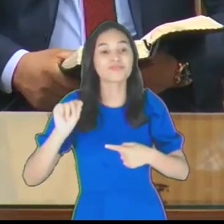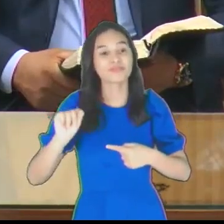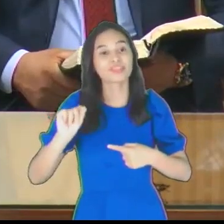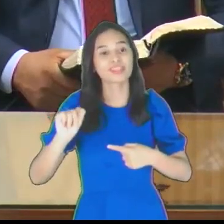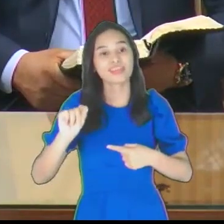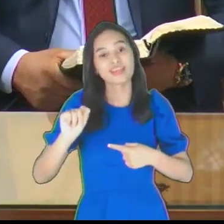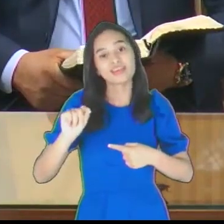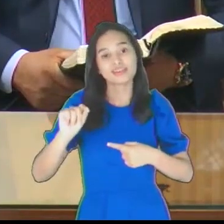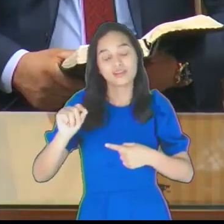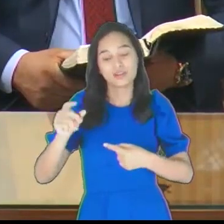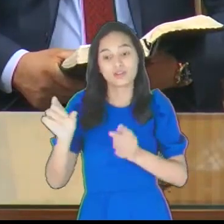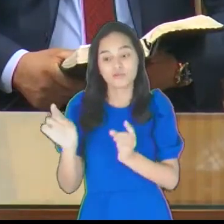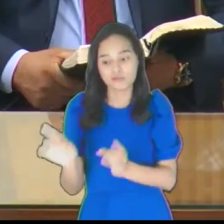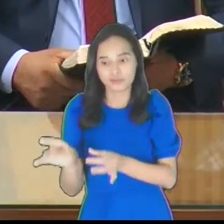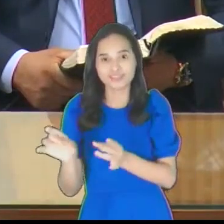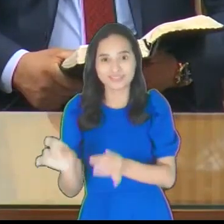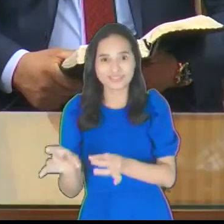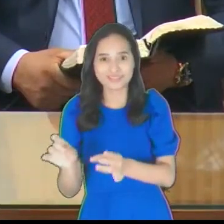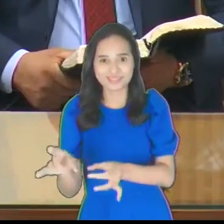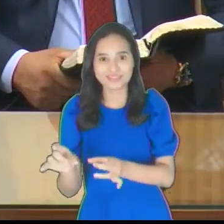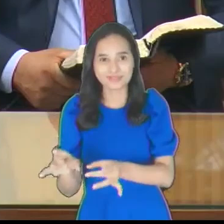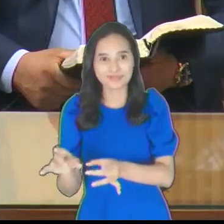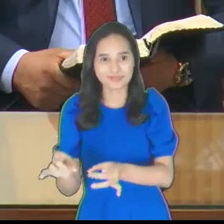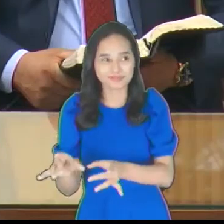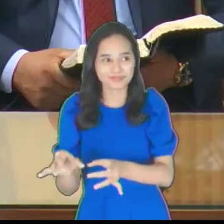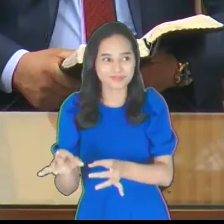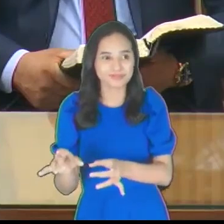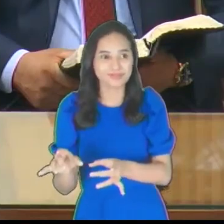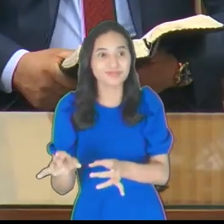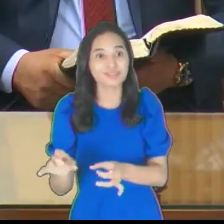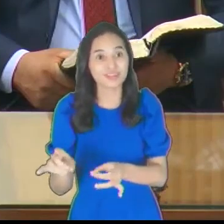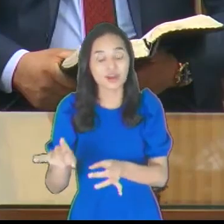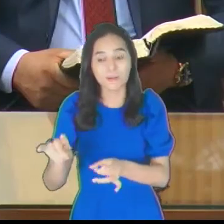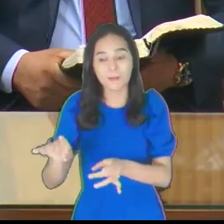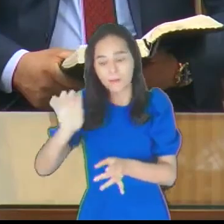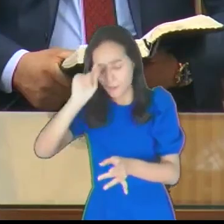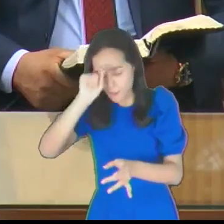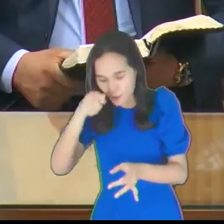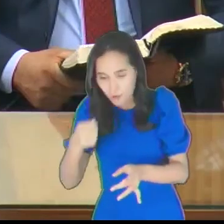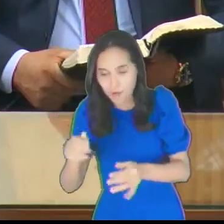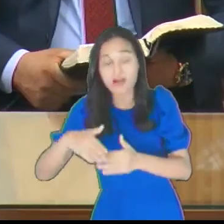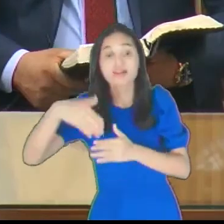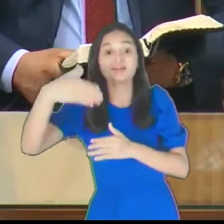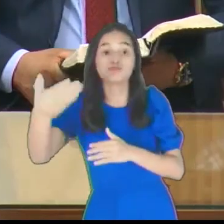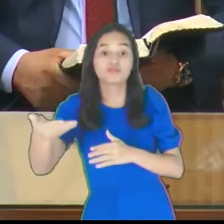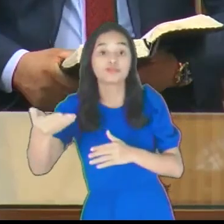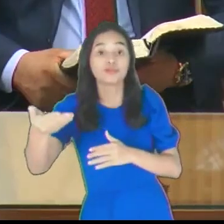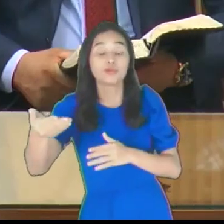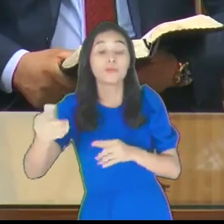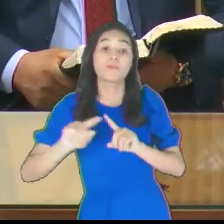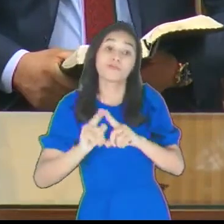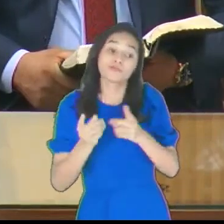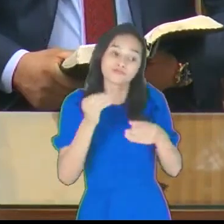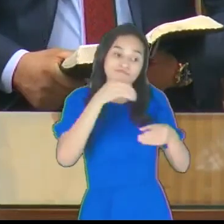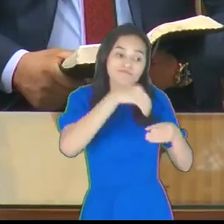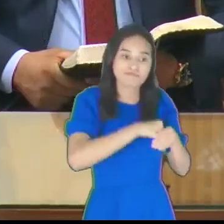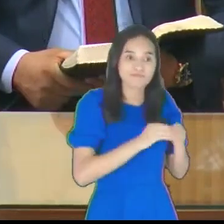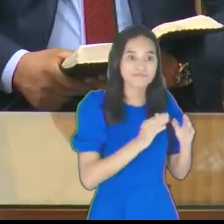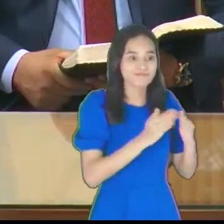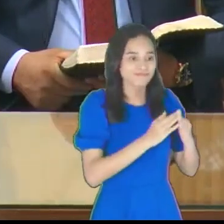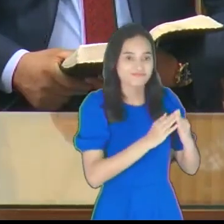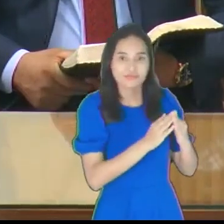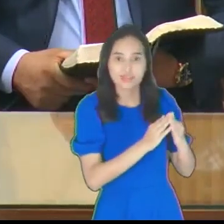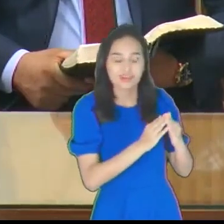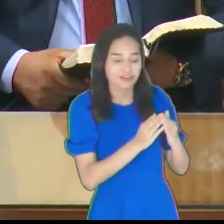no comércio, na honra lá fora, mas em casa foi um